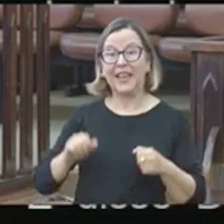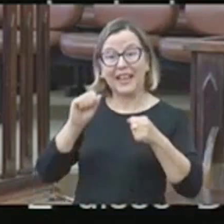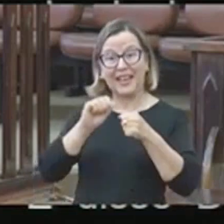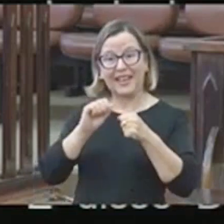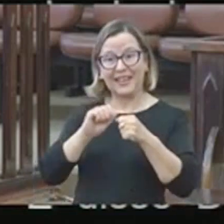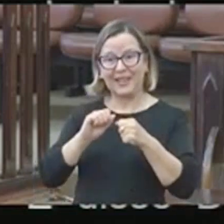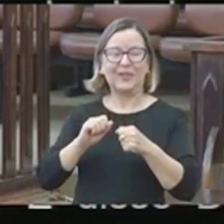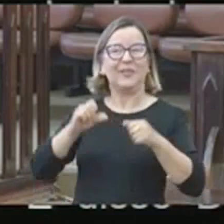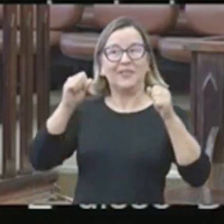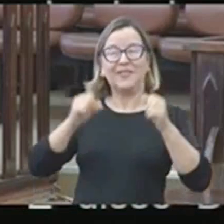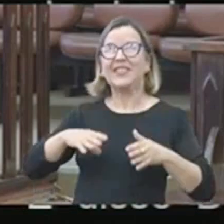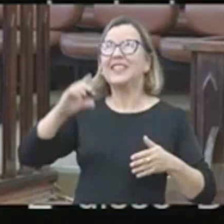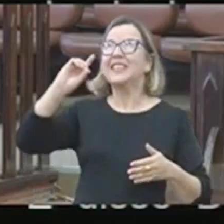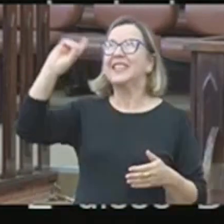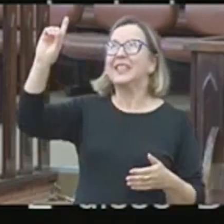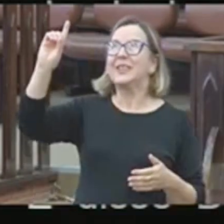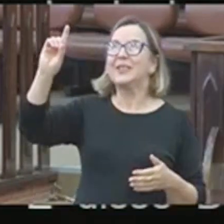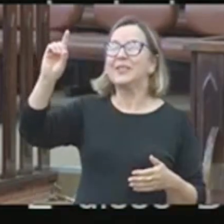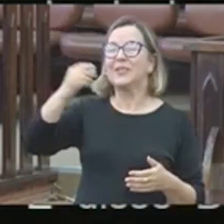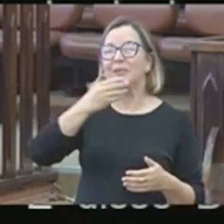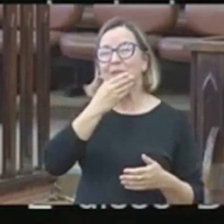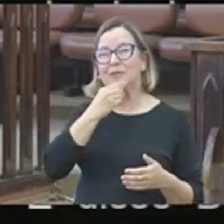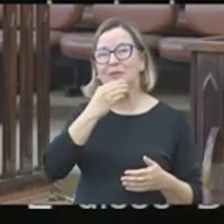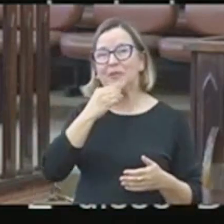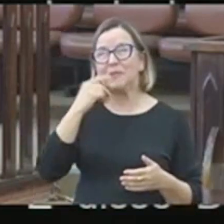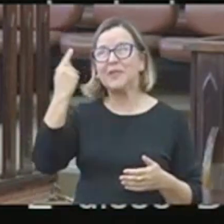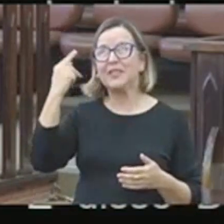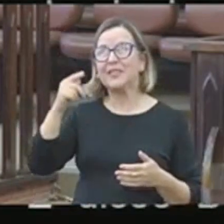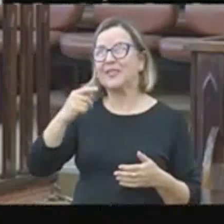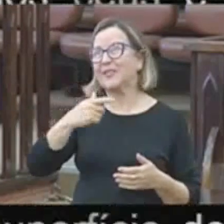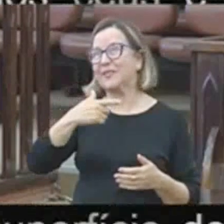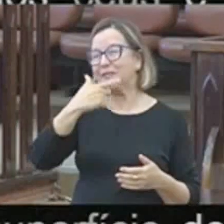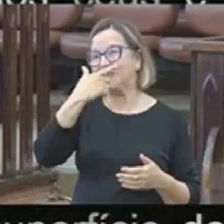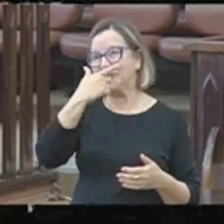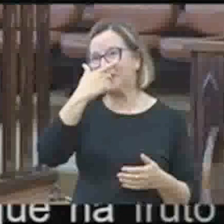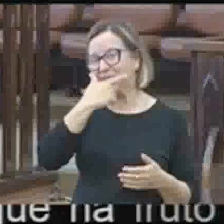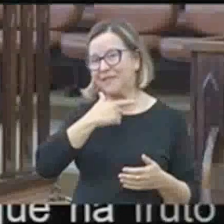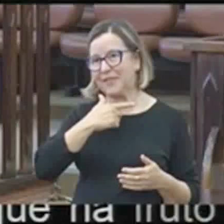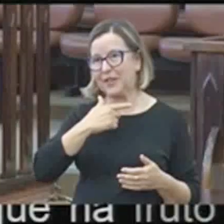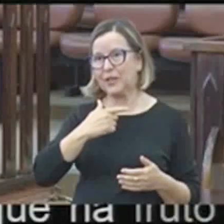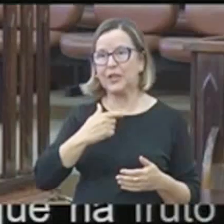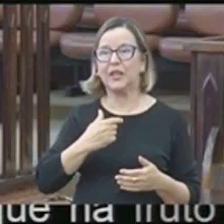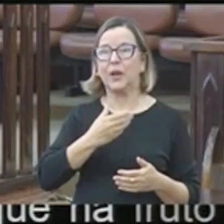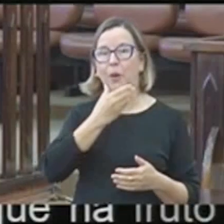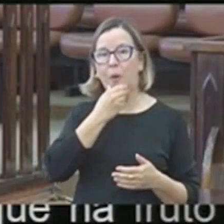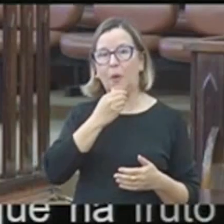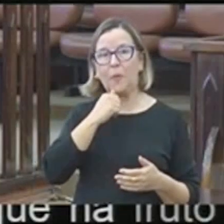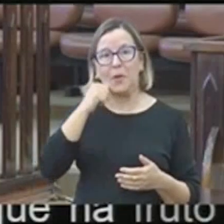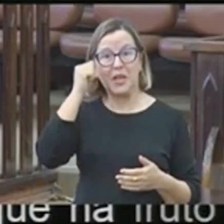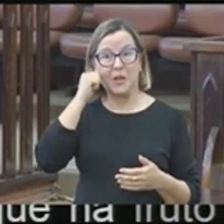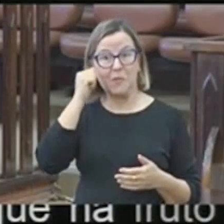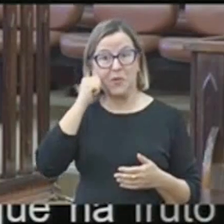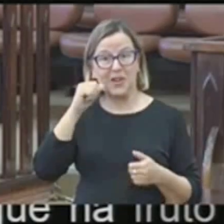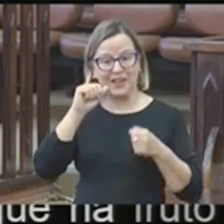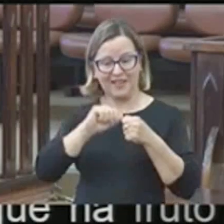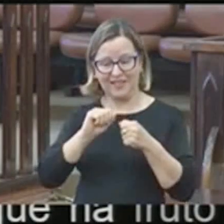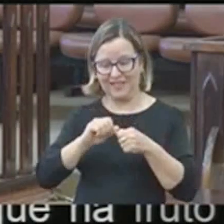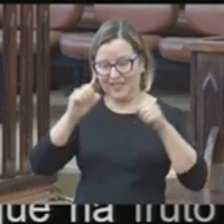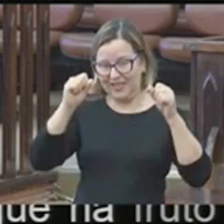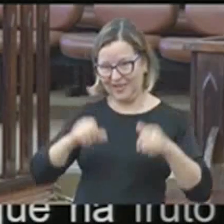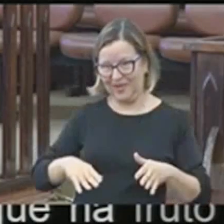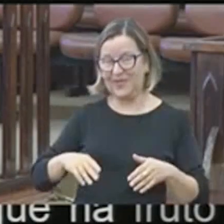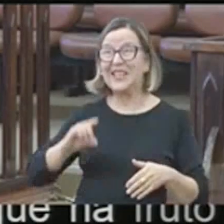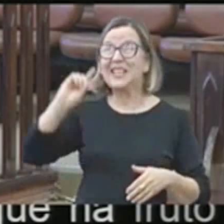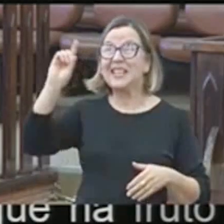sua imagem, a imagem de Deus o criou. Homem e mulher os criou. E Deus os